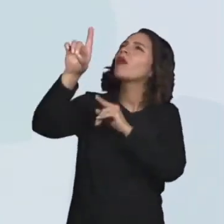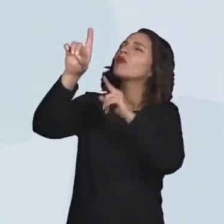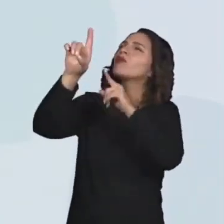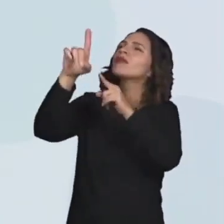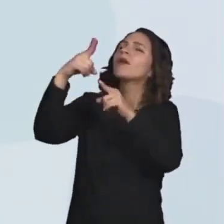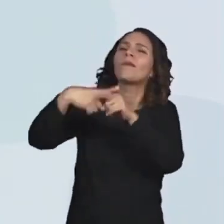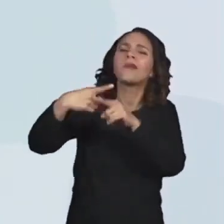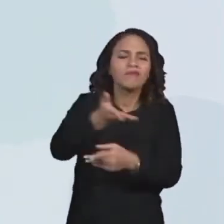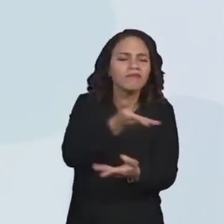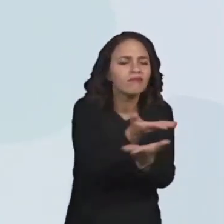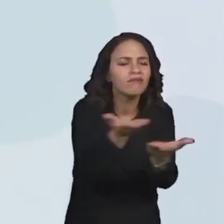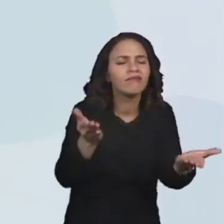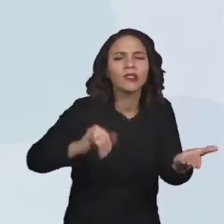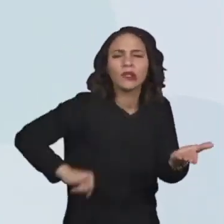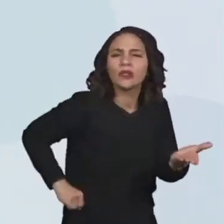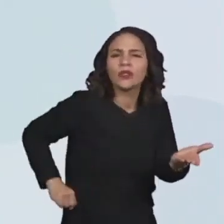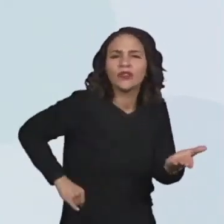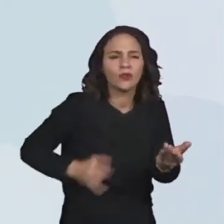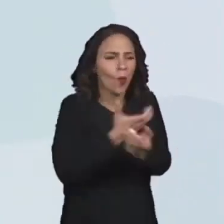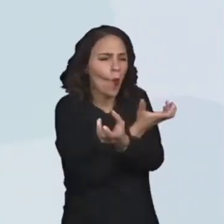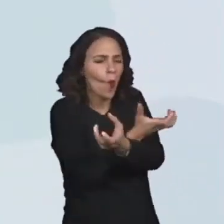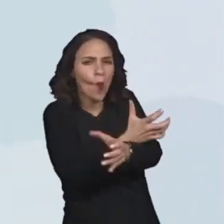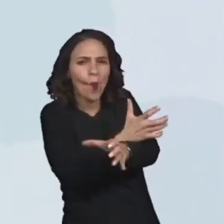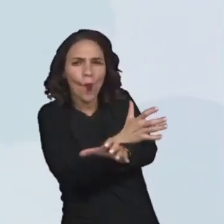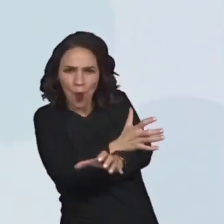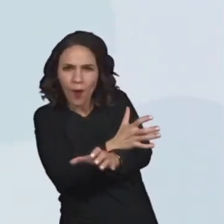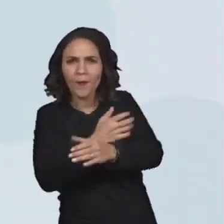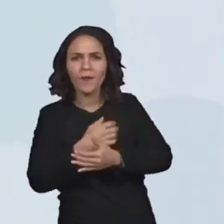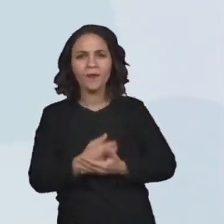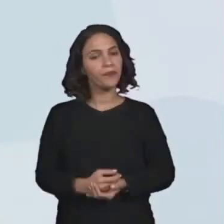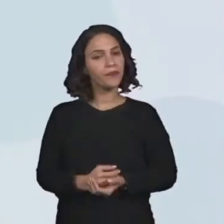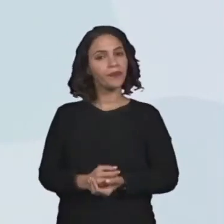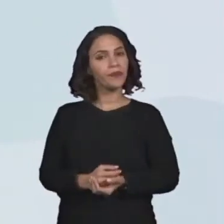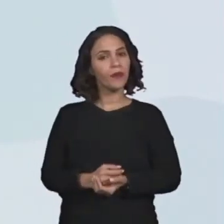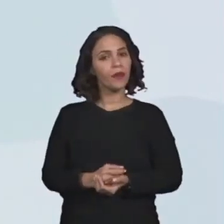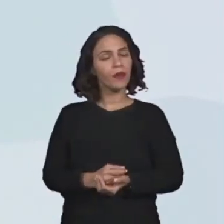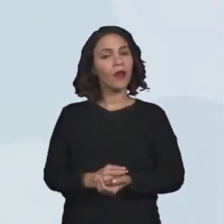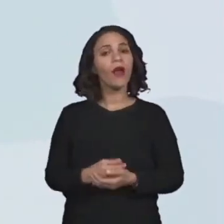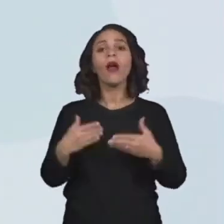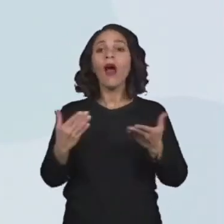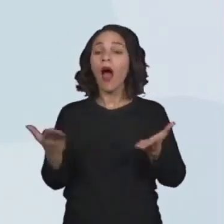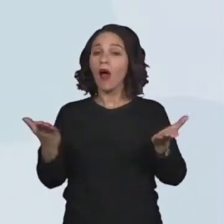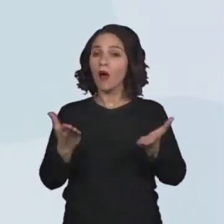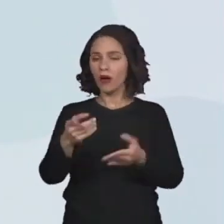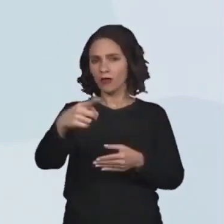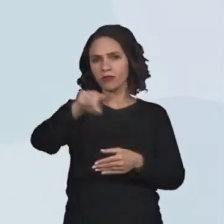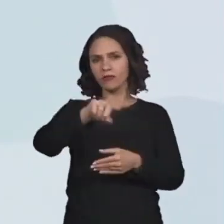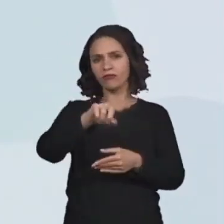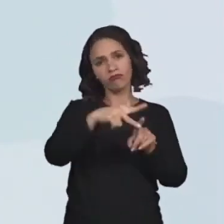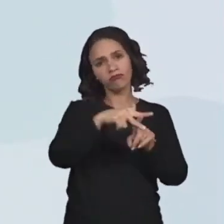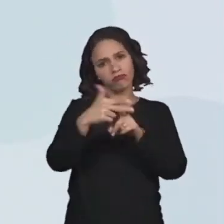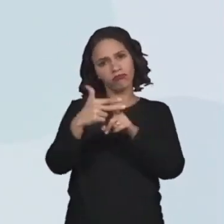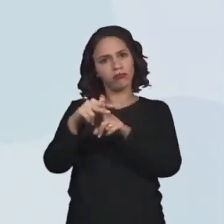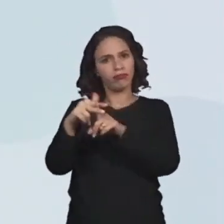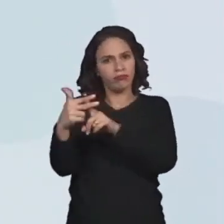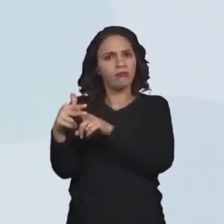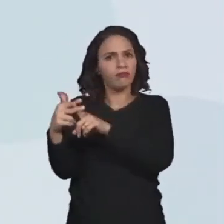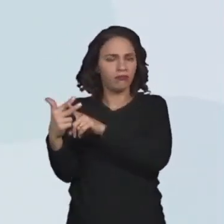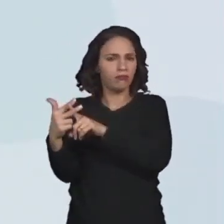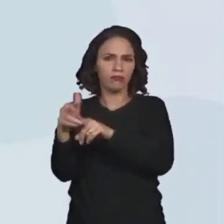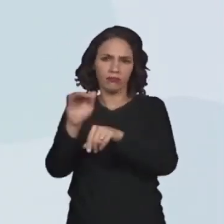tamanha judiação? Agora eu vou dar um tempinho para vocês fazerem as correções que vocês acharem